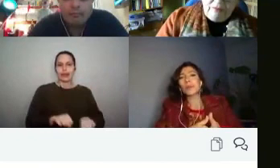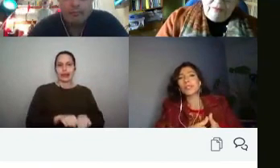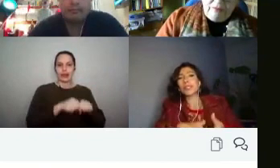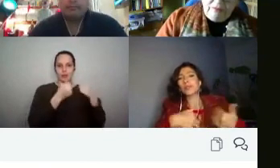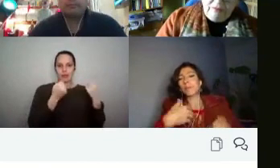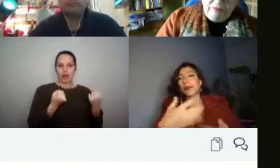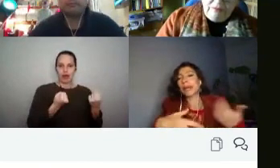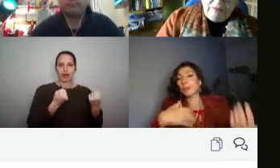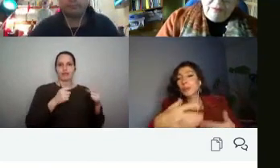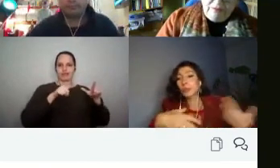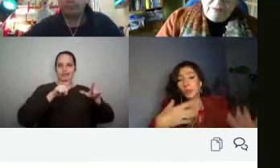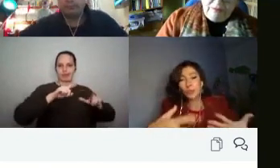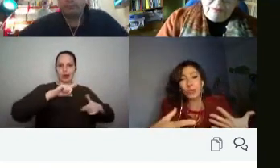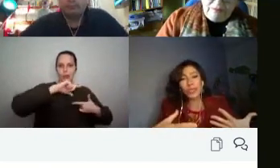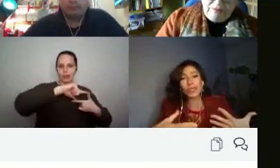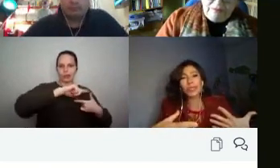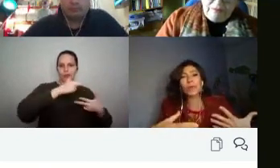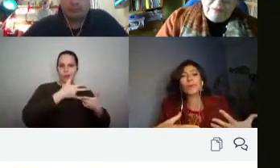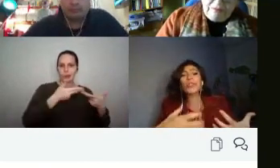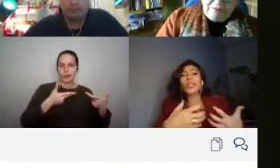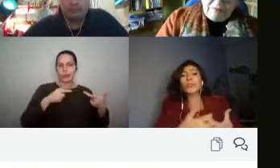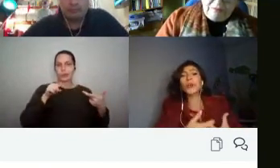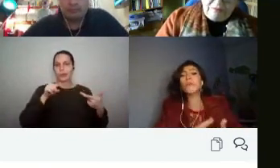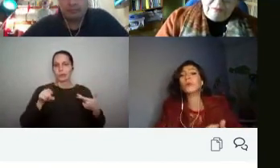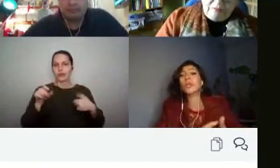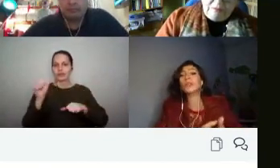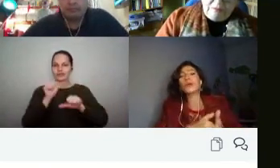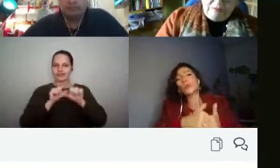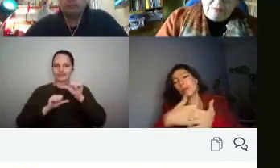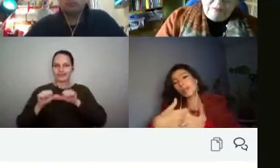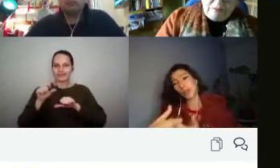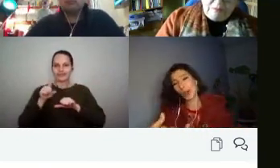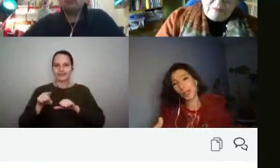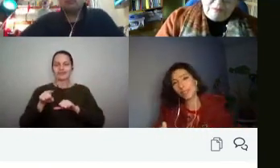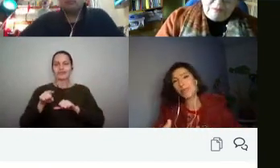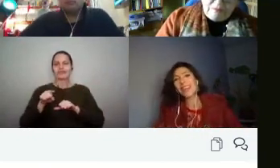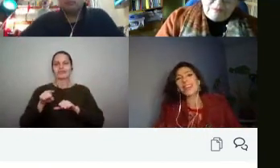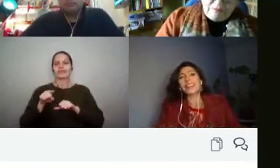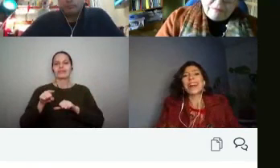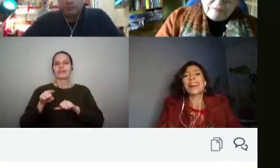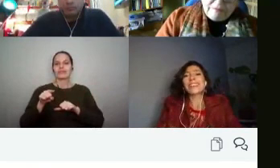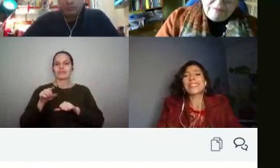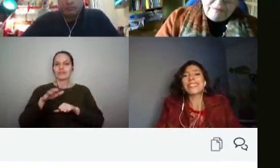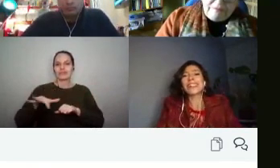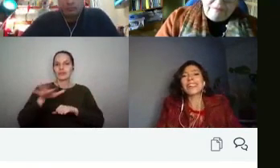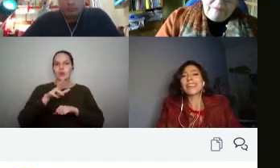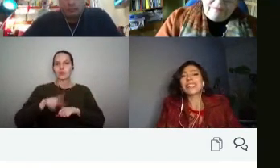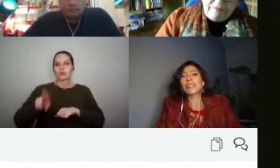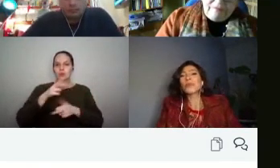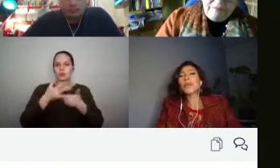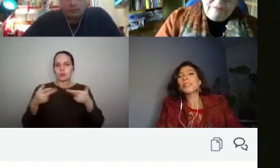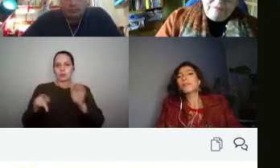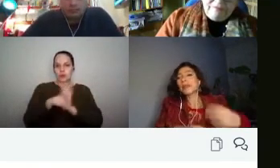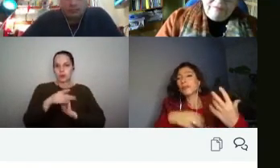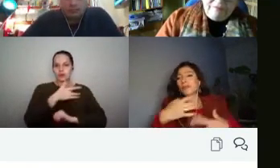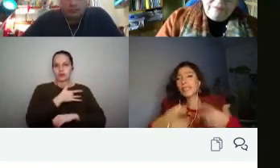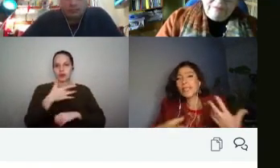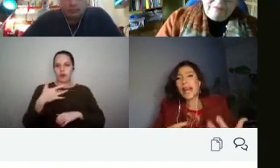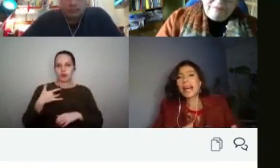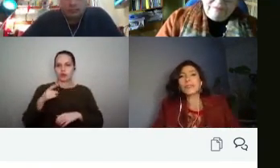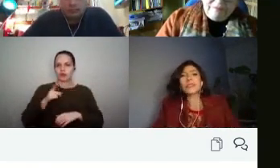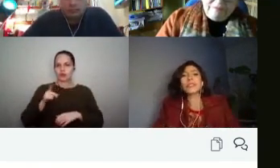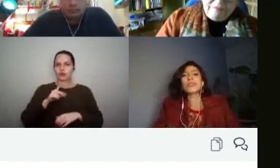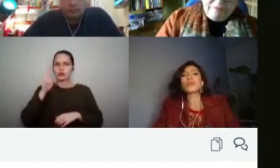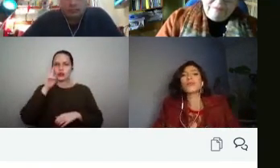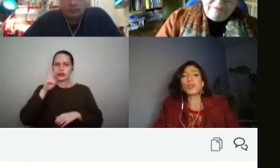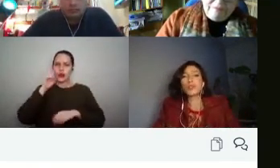poesia nos aparatos duros assim da saúde. E tu remonta toda uma história, né? Assim, desde o conhecimento esvaziado